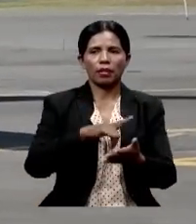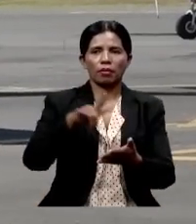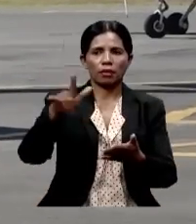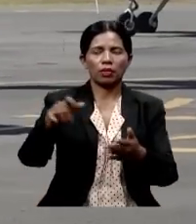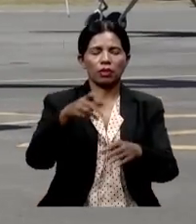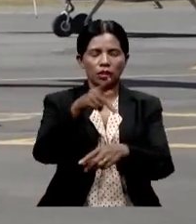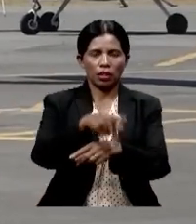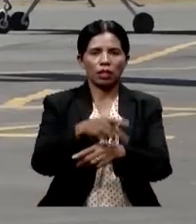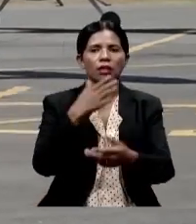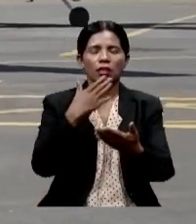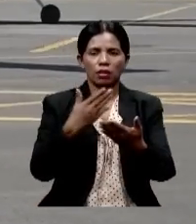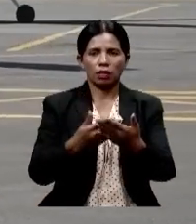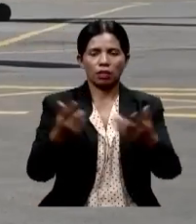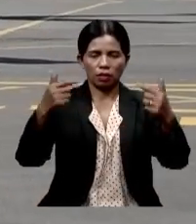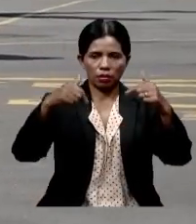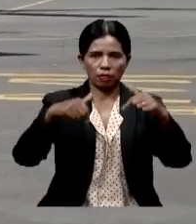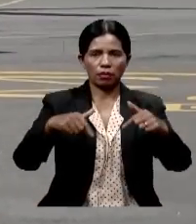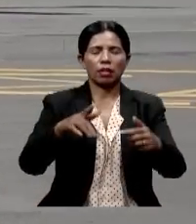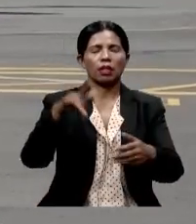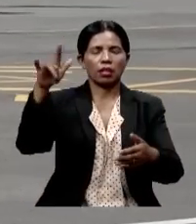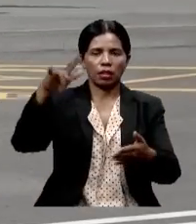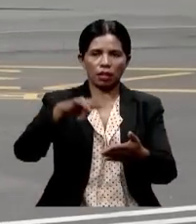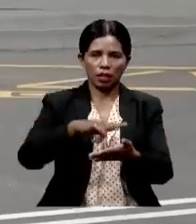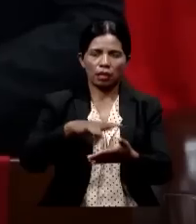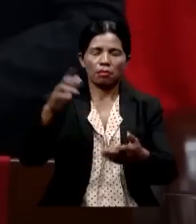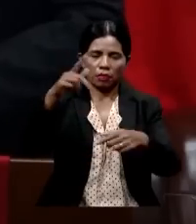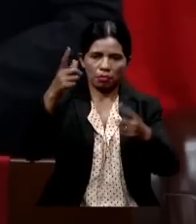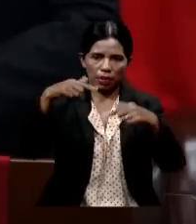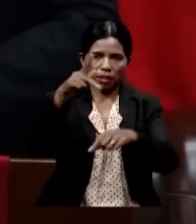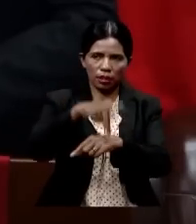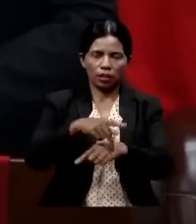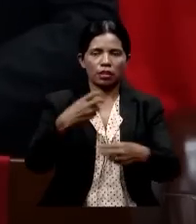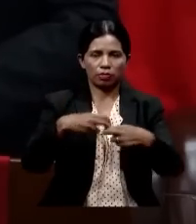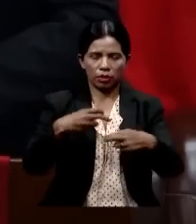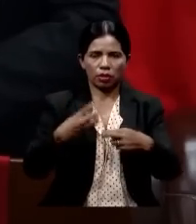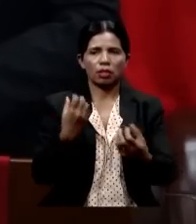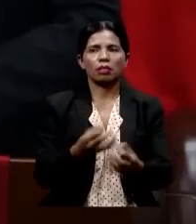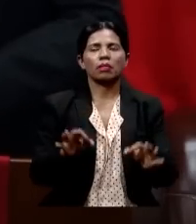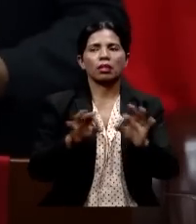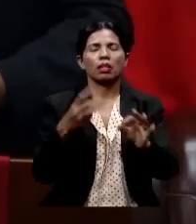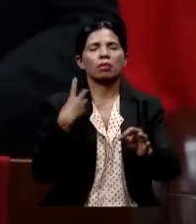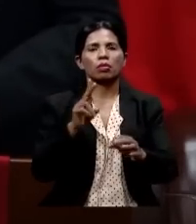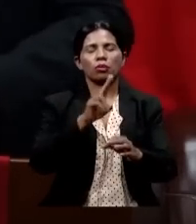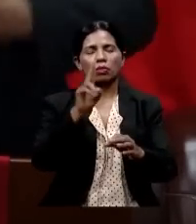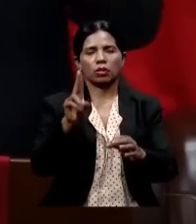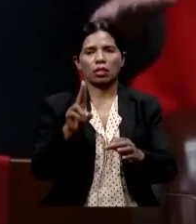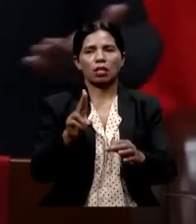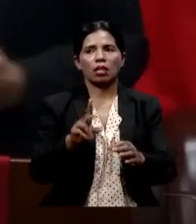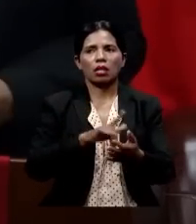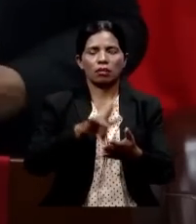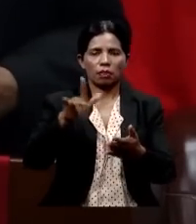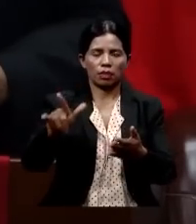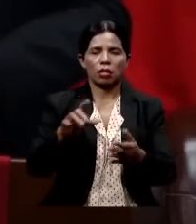kalan dia kela a tomai kalan ne makke bit agora se difícil tuan mas importante ami bele utiliza avião ne para halo medi beklon para to ba